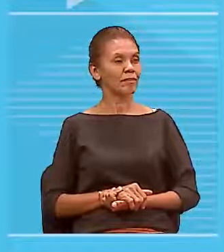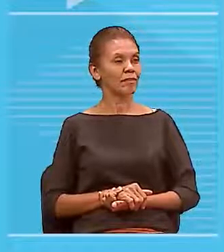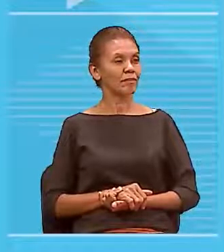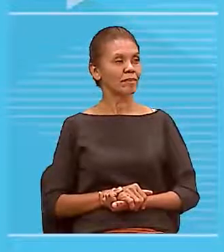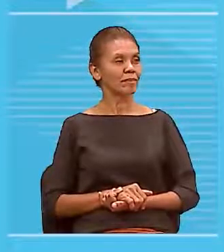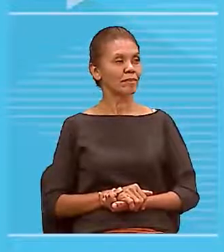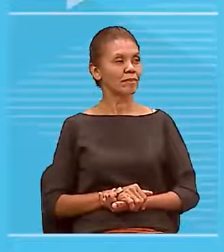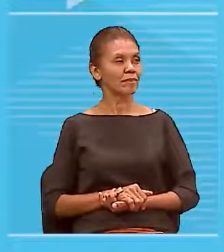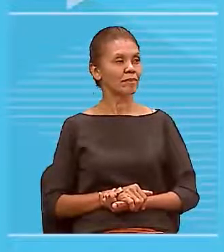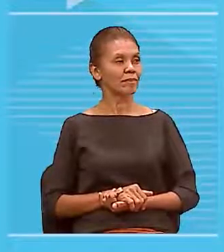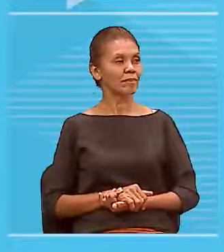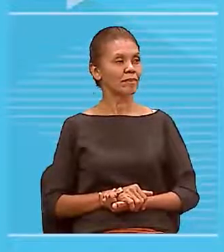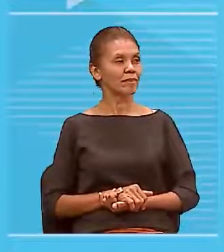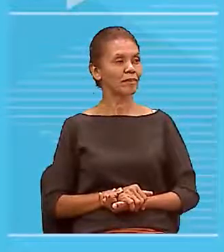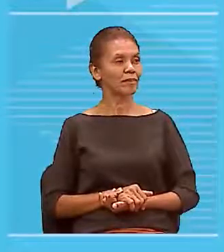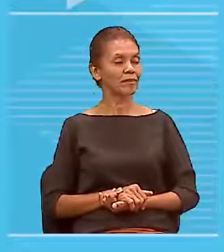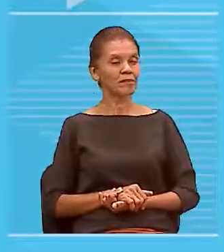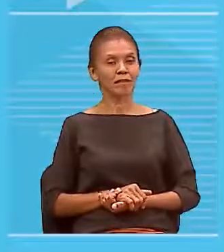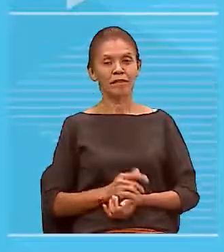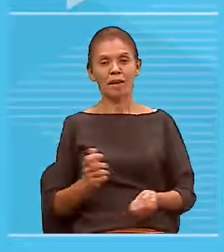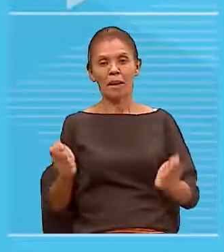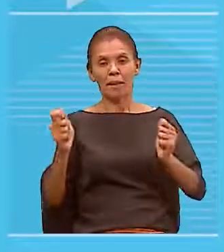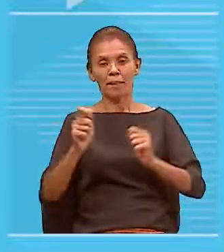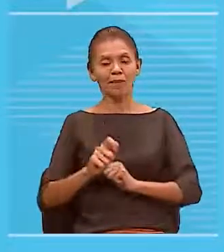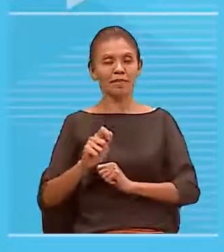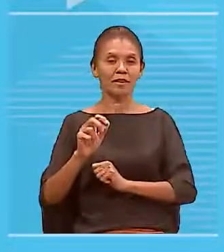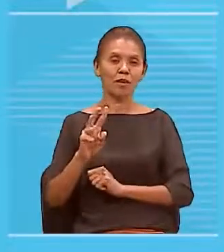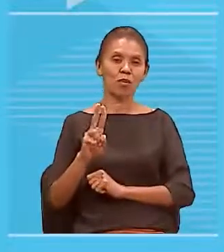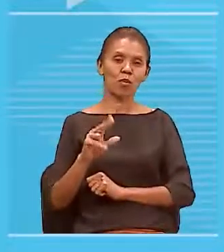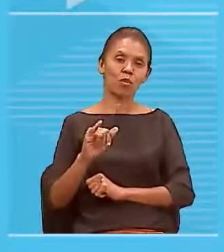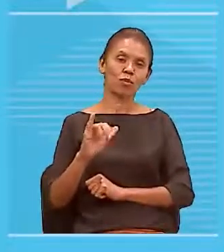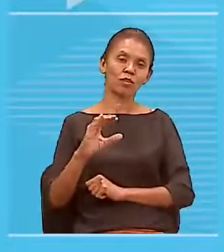ou plurimulticelular, né?